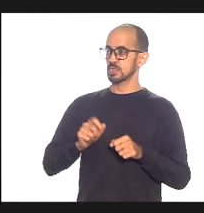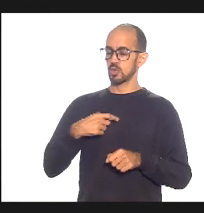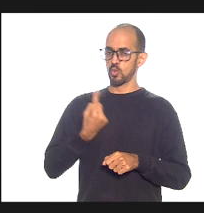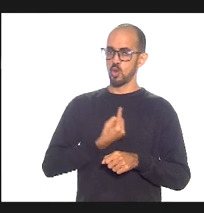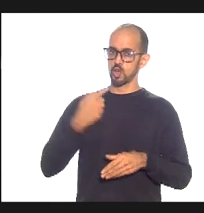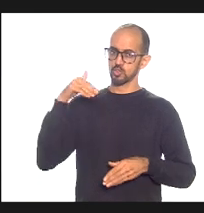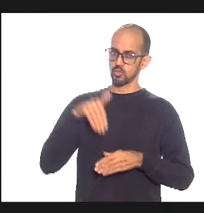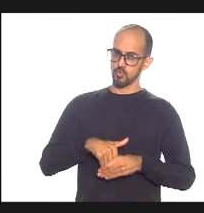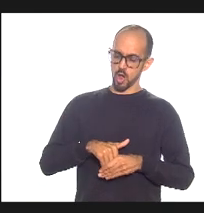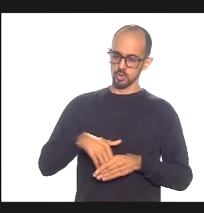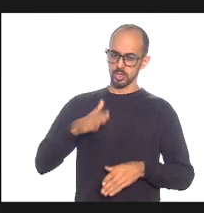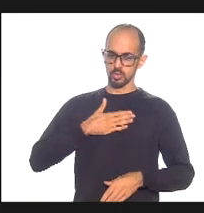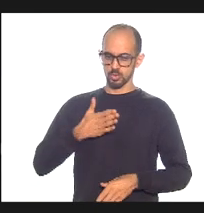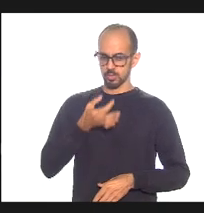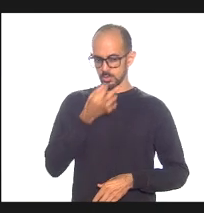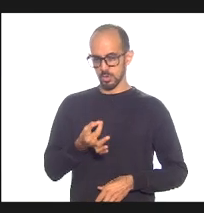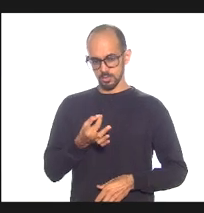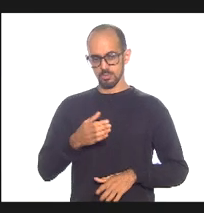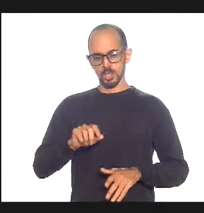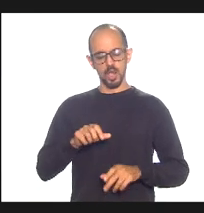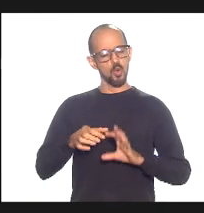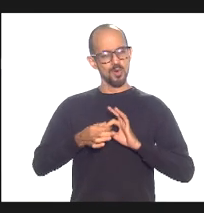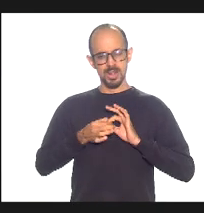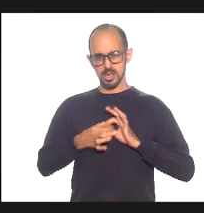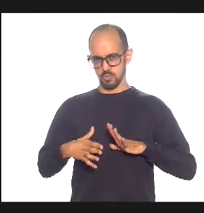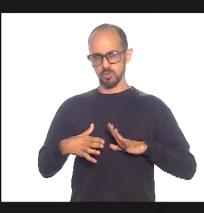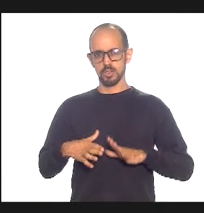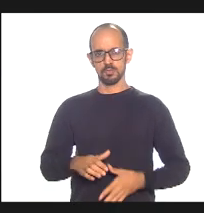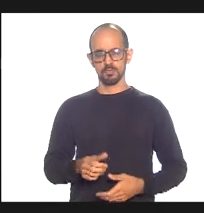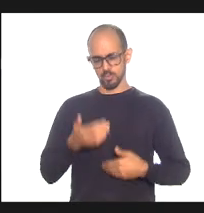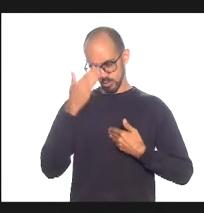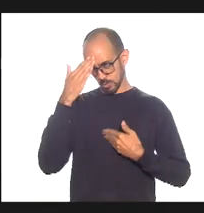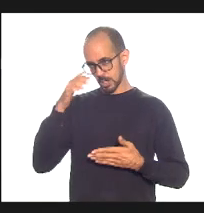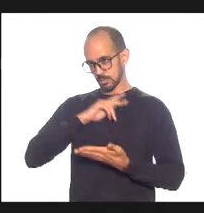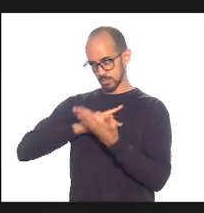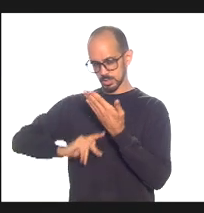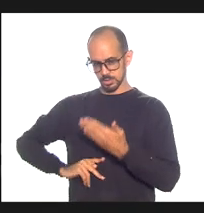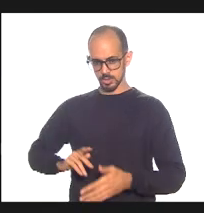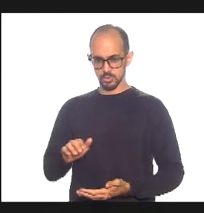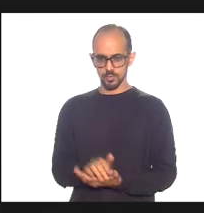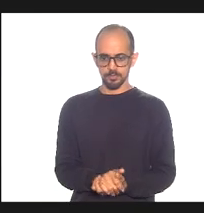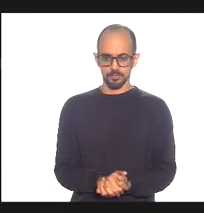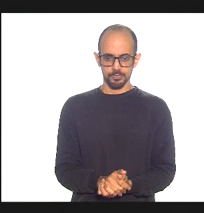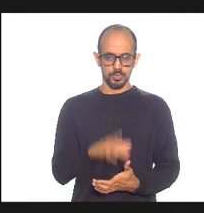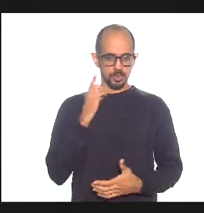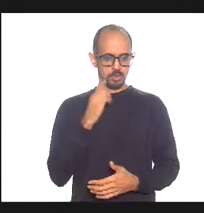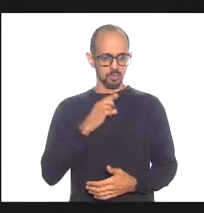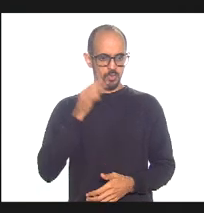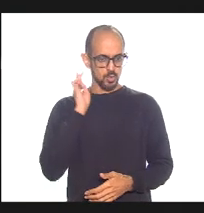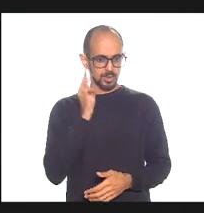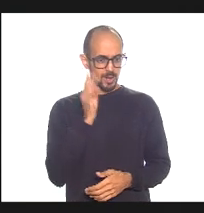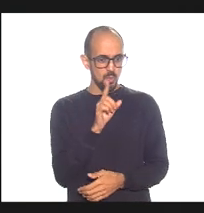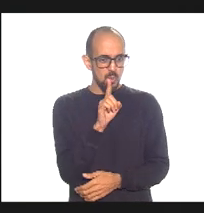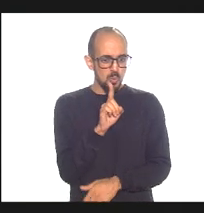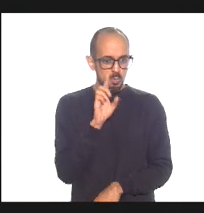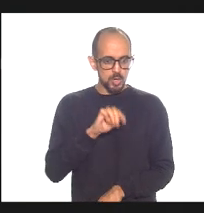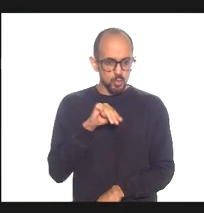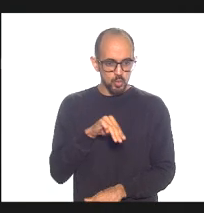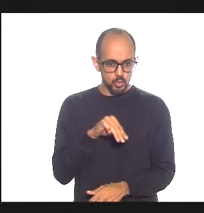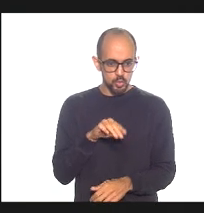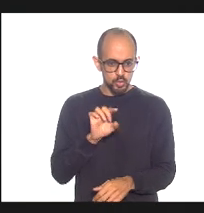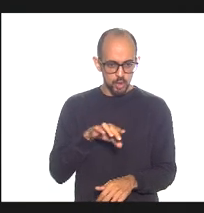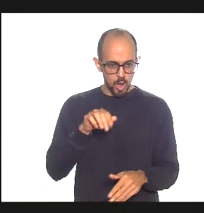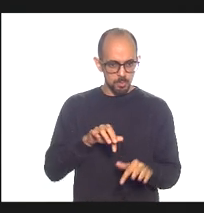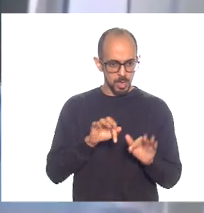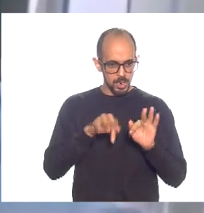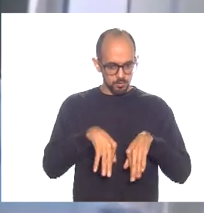nosso posicionamento com total independência. Obrigada, presidente. Deputado Valdec, um minuto. Não, apenas para concluir, agradeço